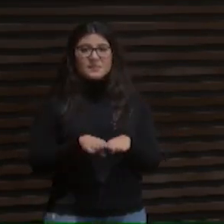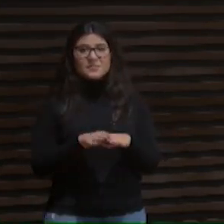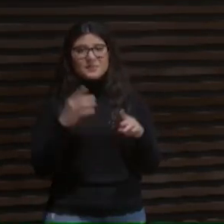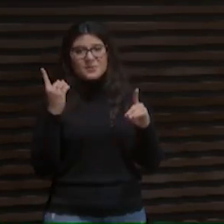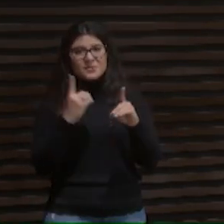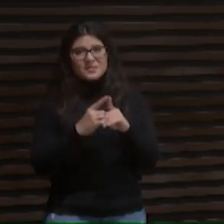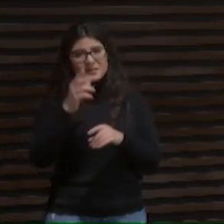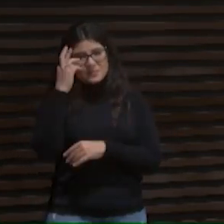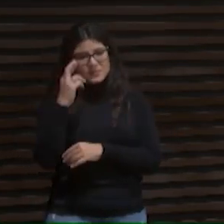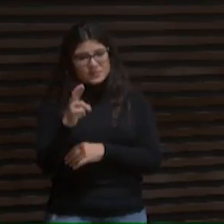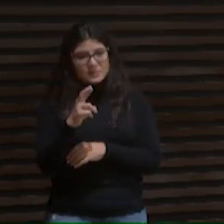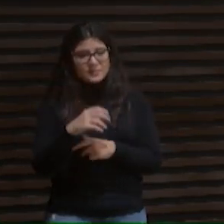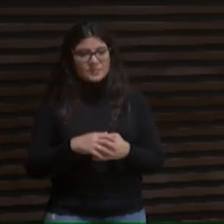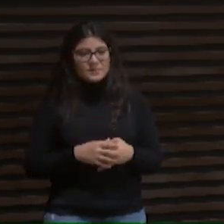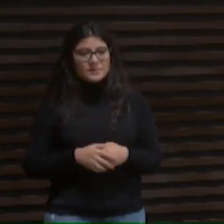Senhor.